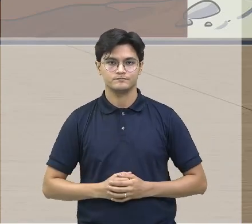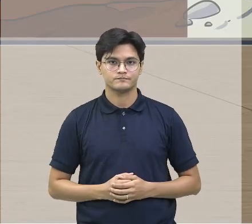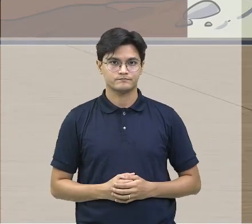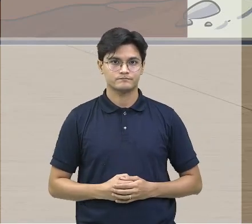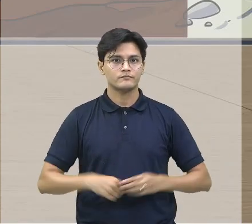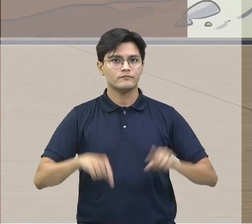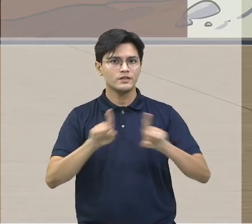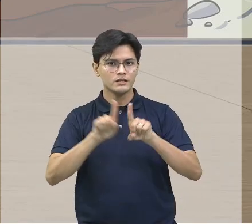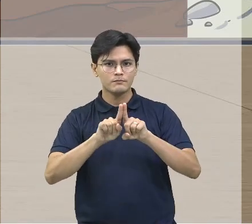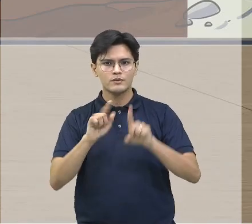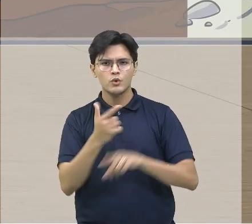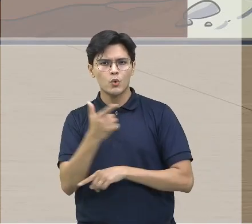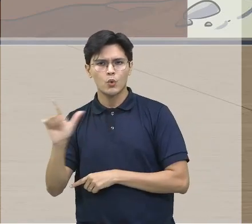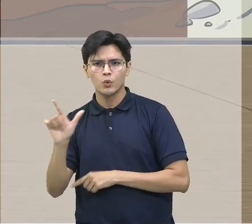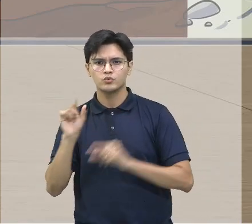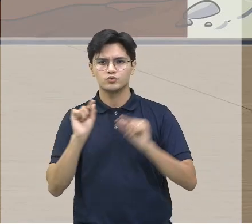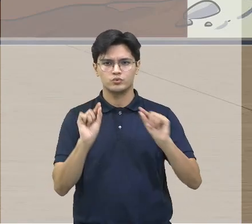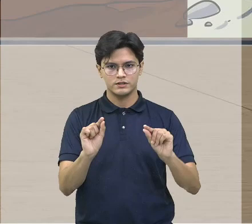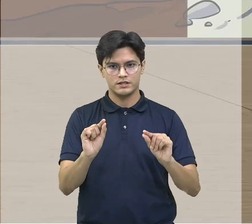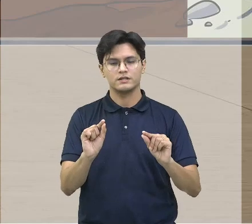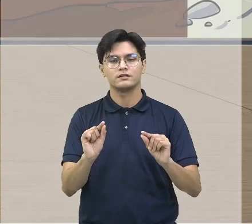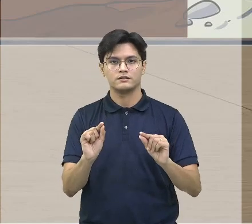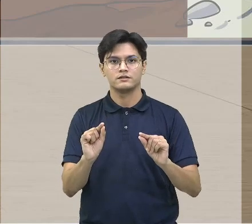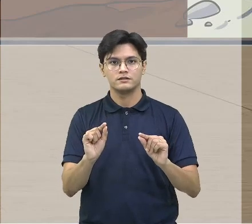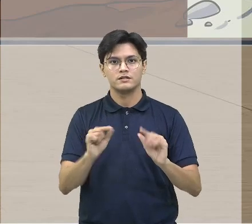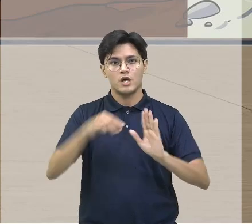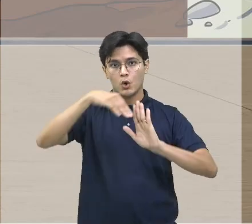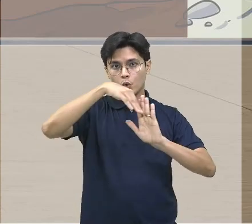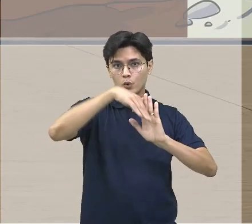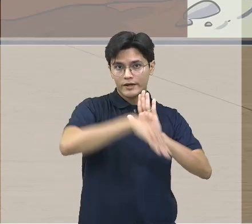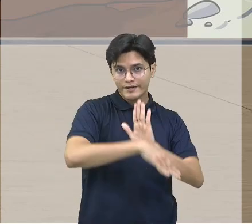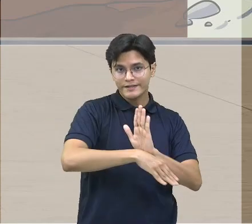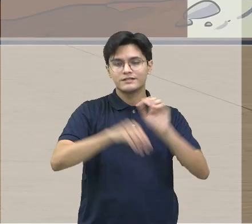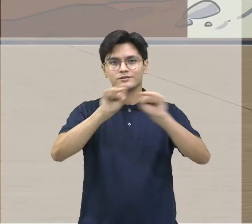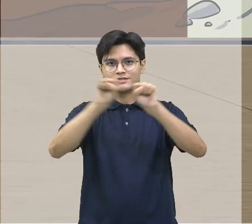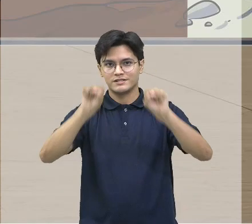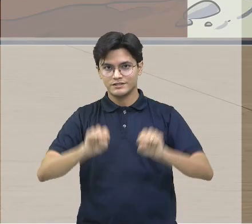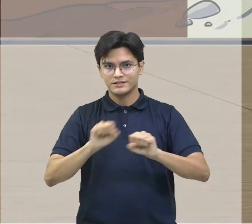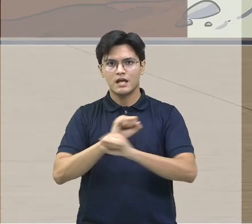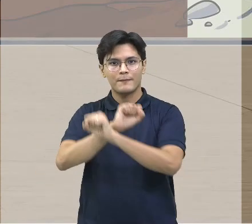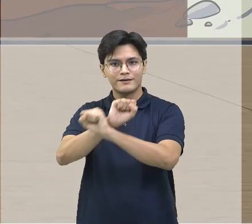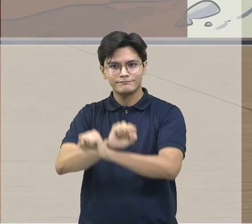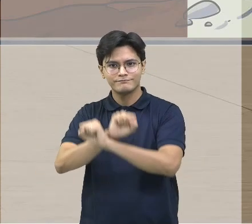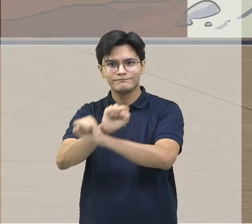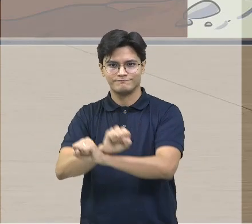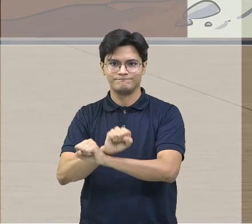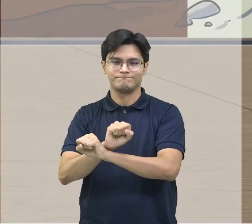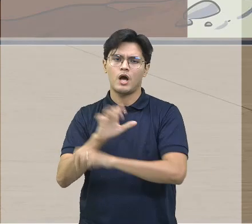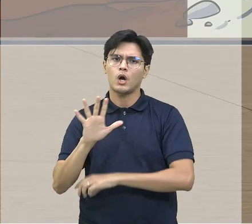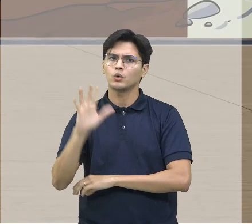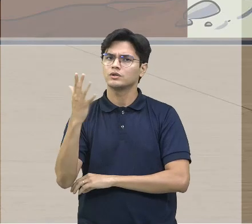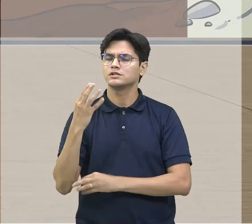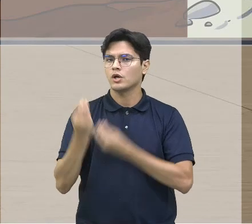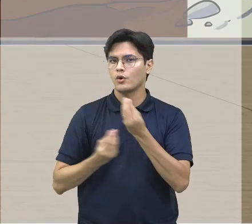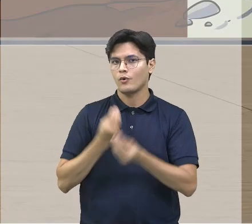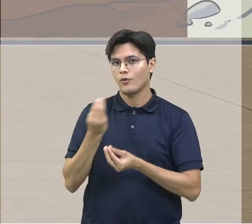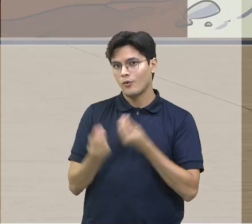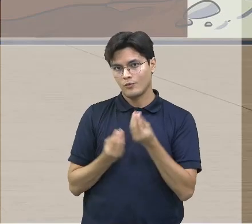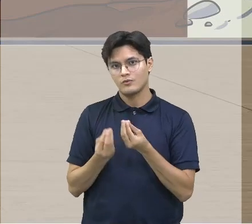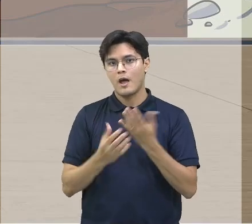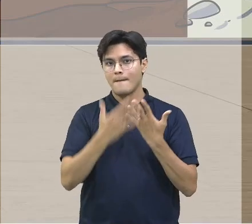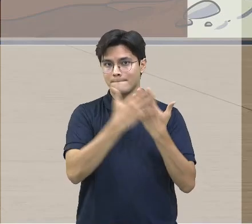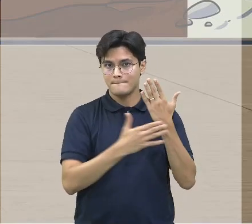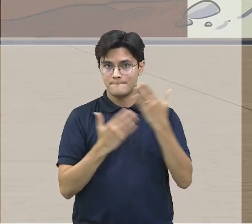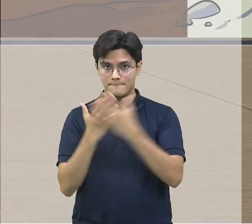outra questão vai ser a crise do sistema escravista, que como é que isso vai acontecer? Nós vamos ter o declínio da mão de obra